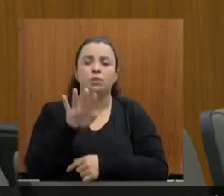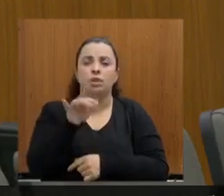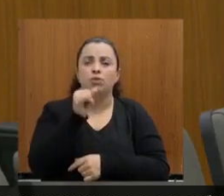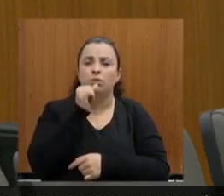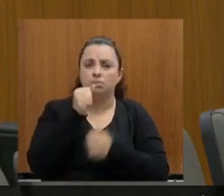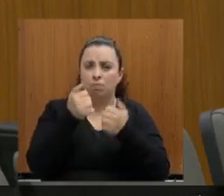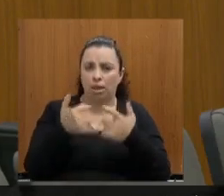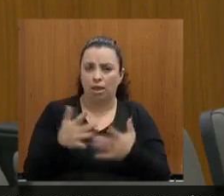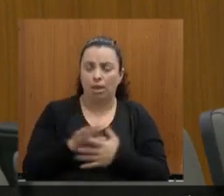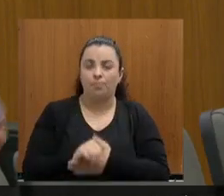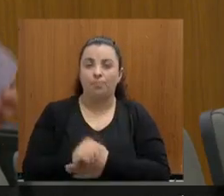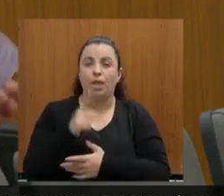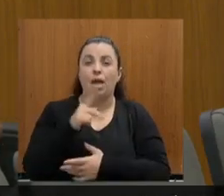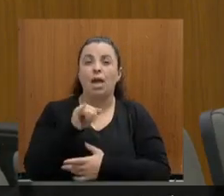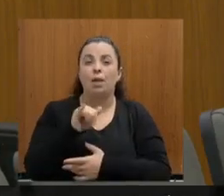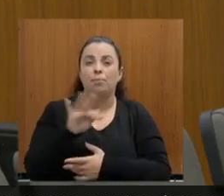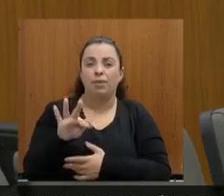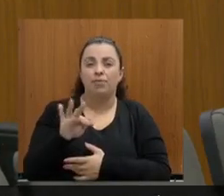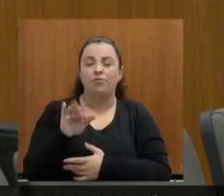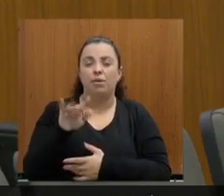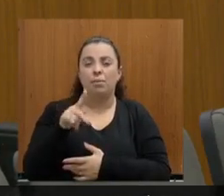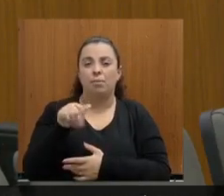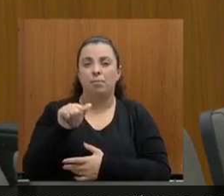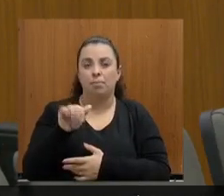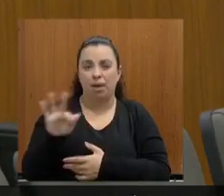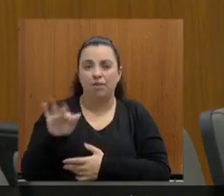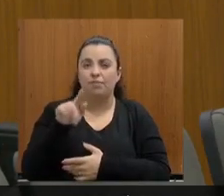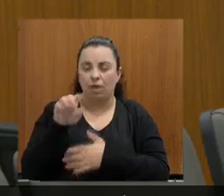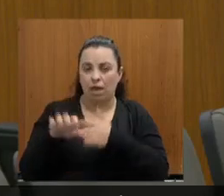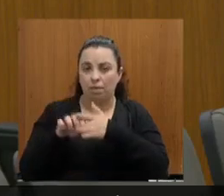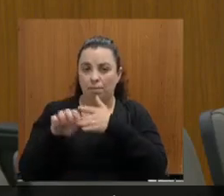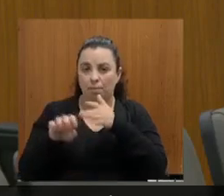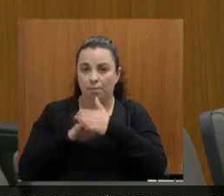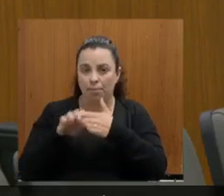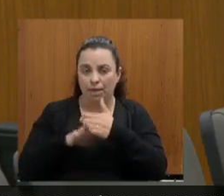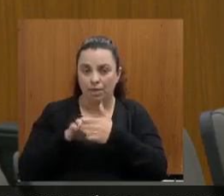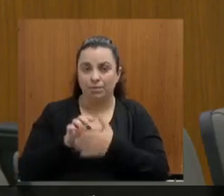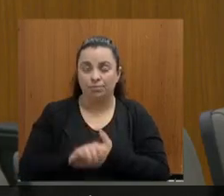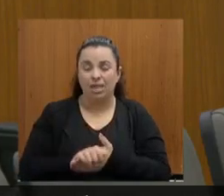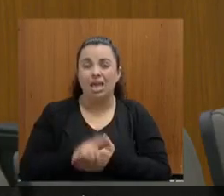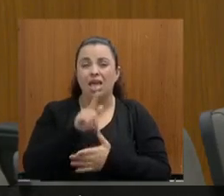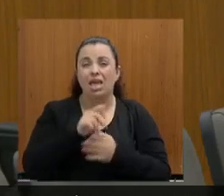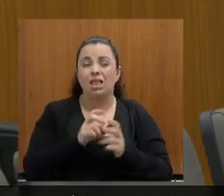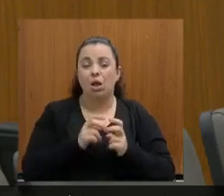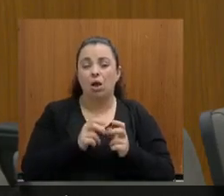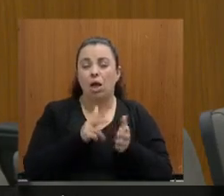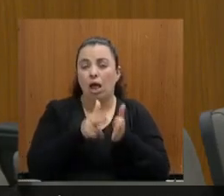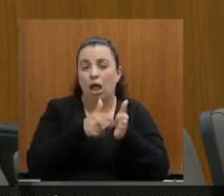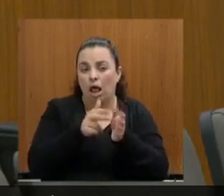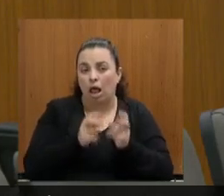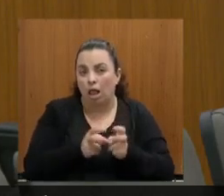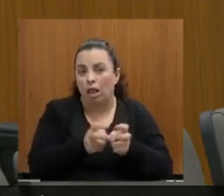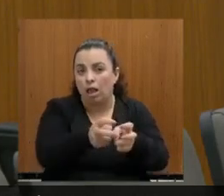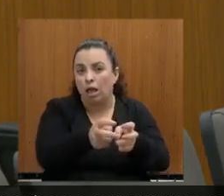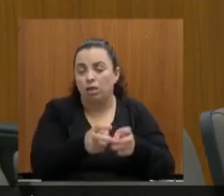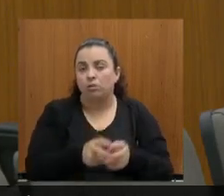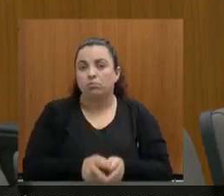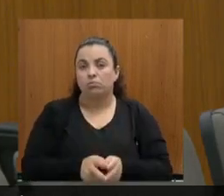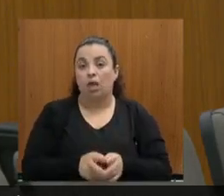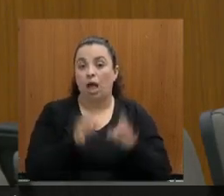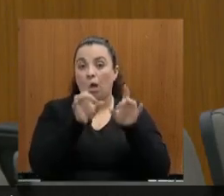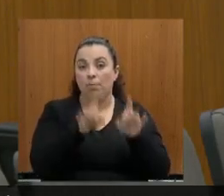a linha de galinha mineira que foi abandonada pela Vale passa dentro da pif paf e eles exportam